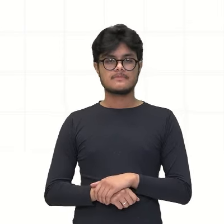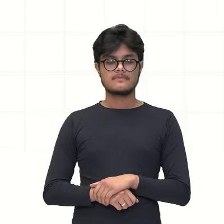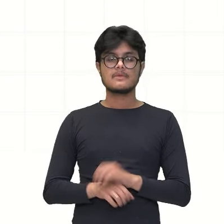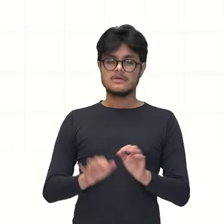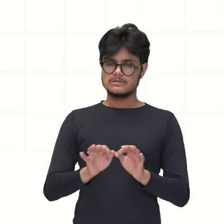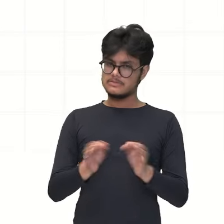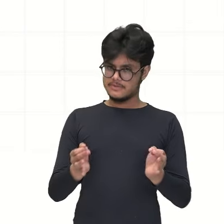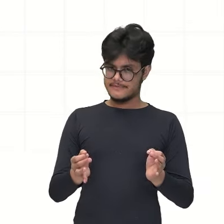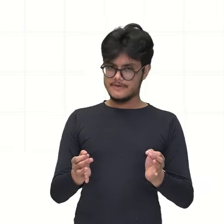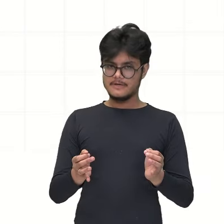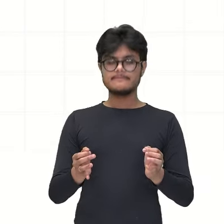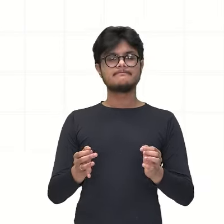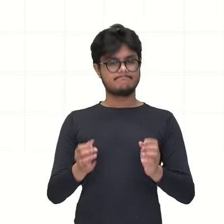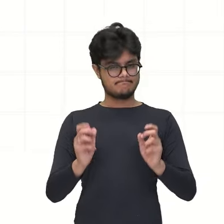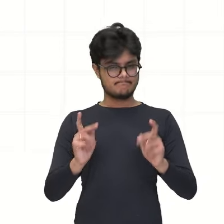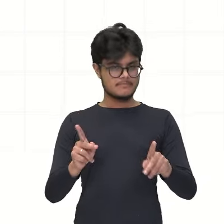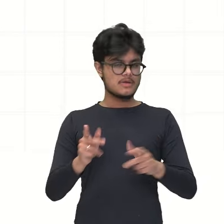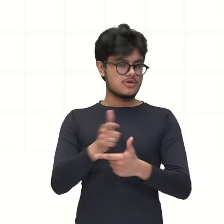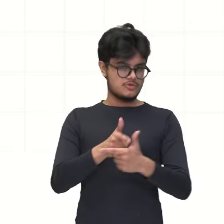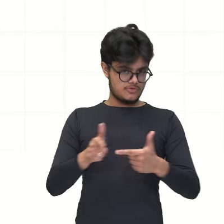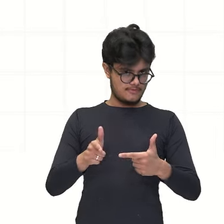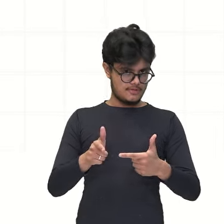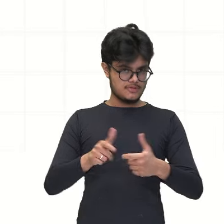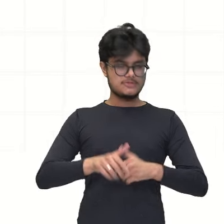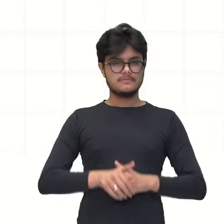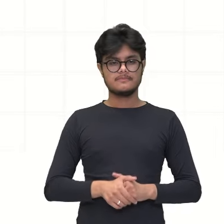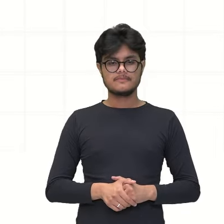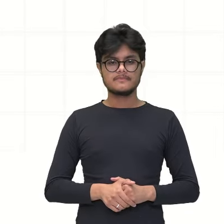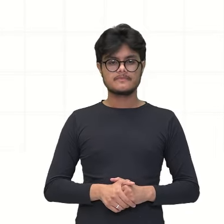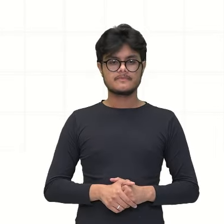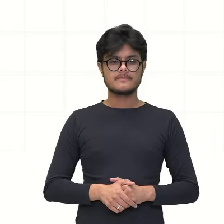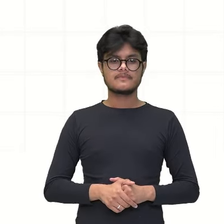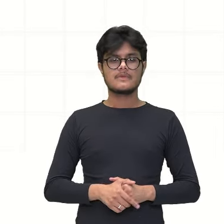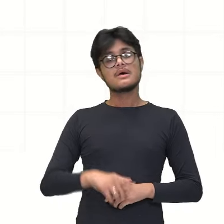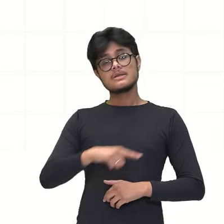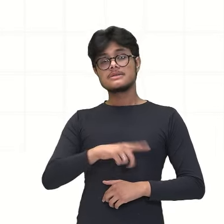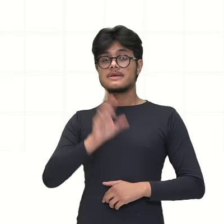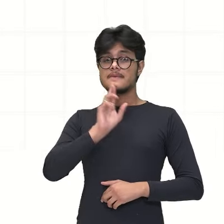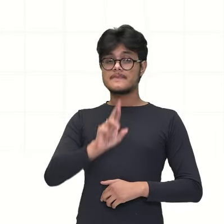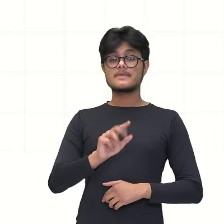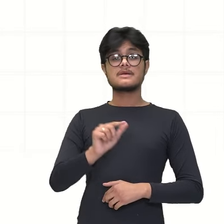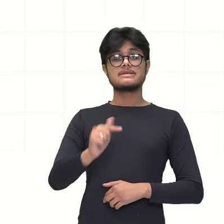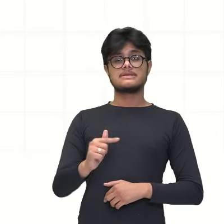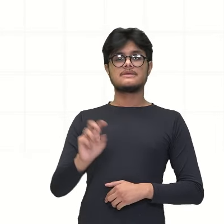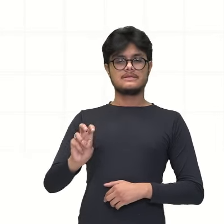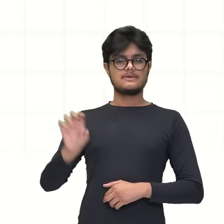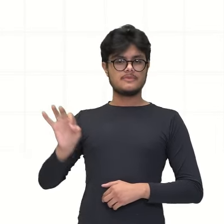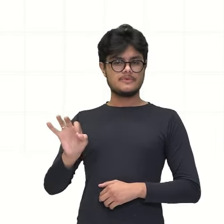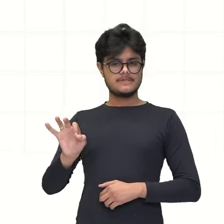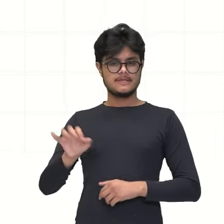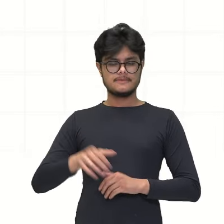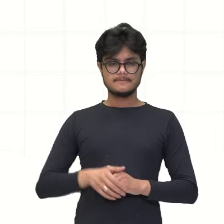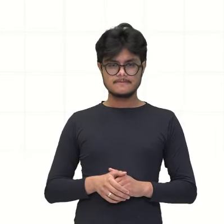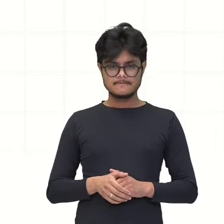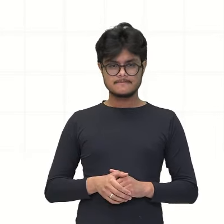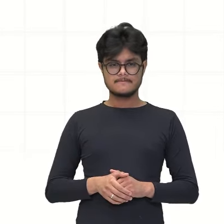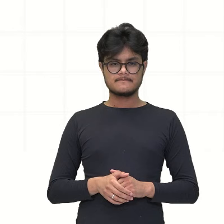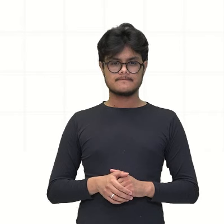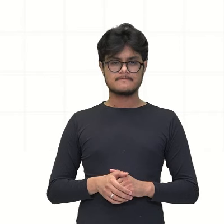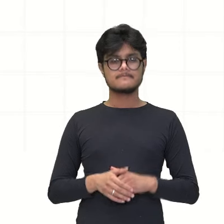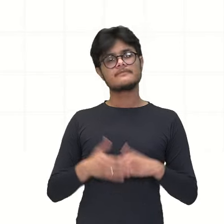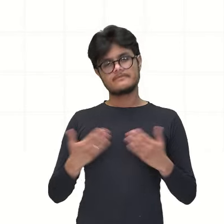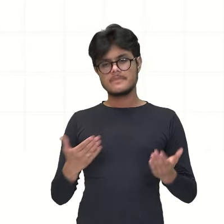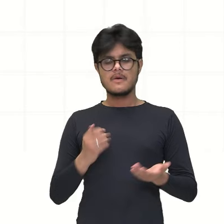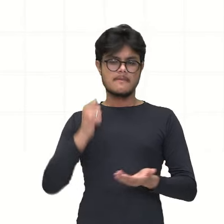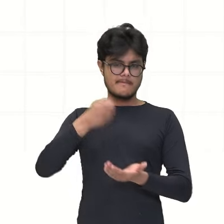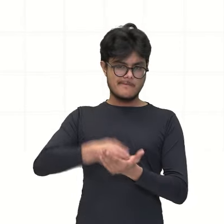ó, esse zero com esses dois zeros aqui do 100, nós vamos obter 75. Ou seja, ele vai pagar um